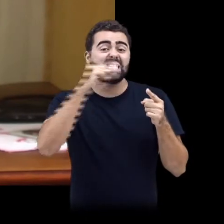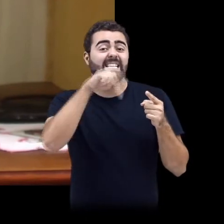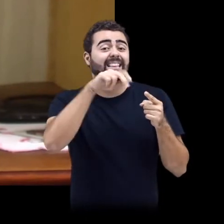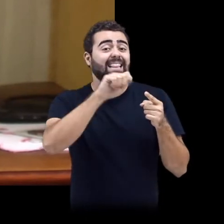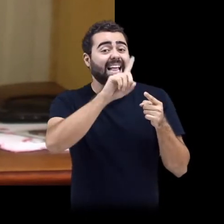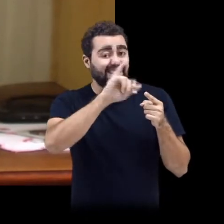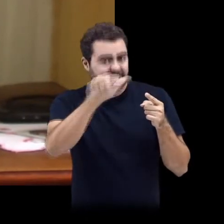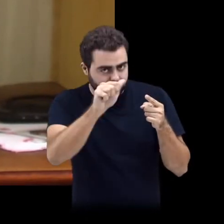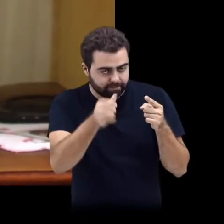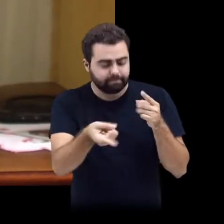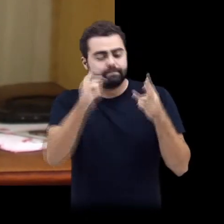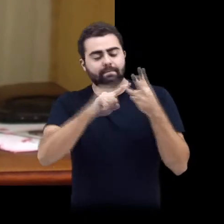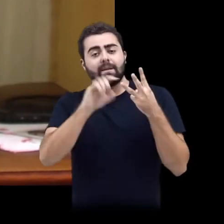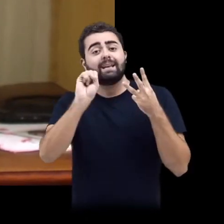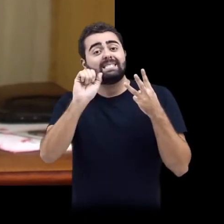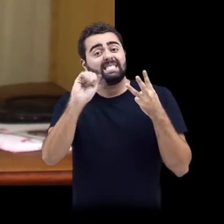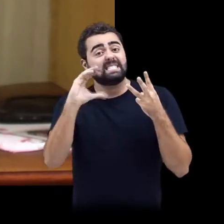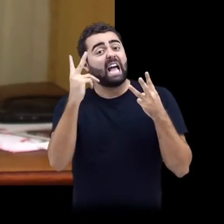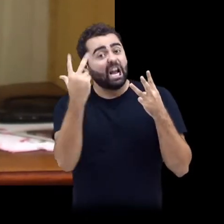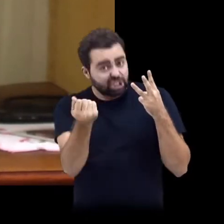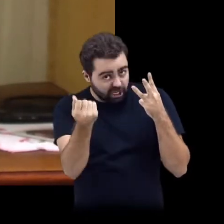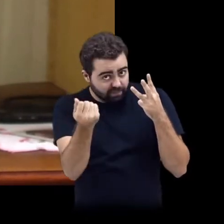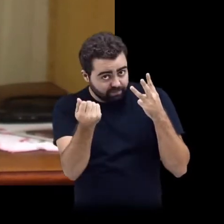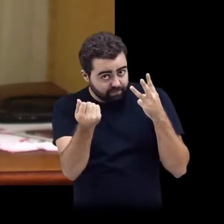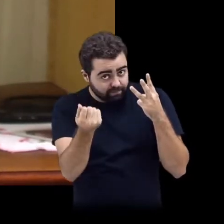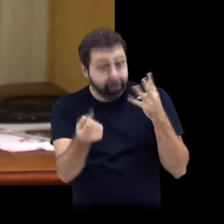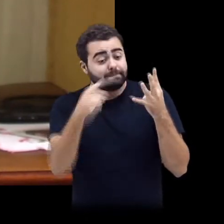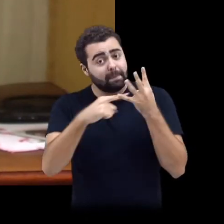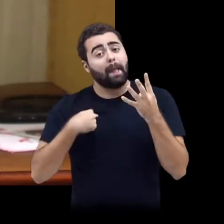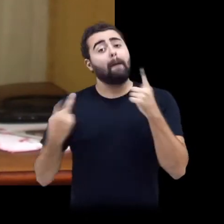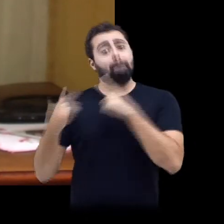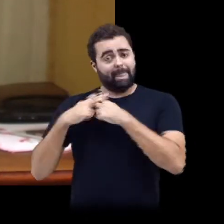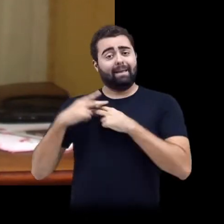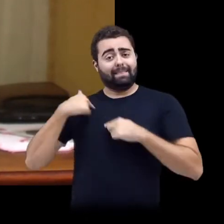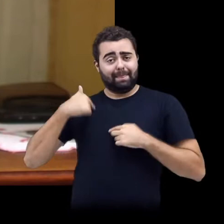Sacha e a mim,